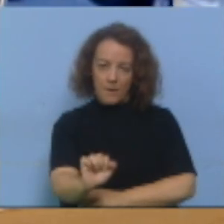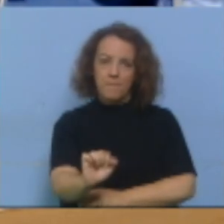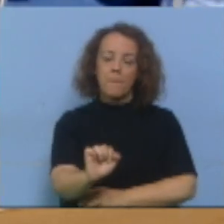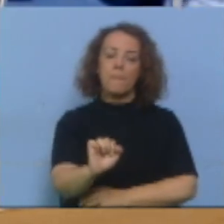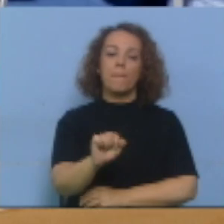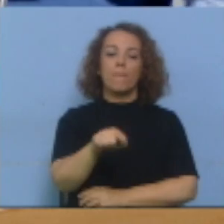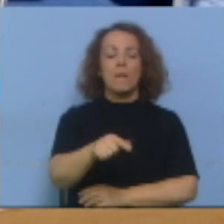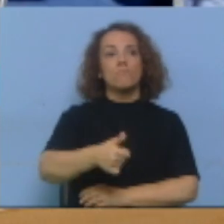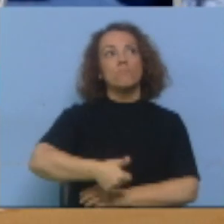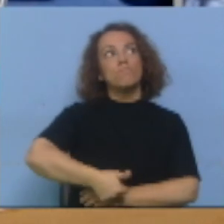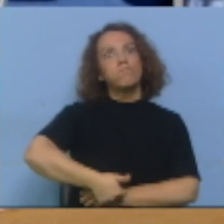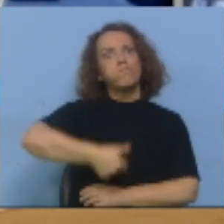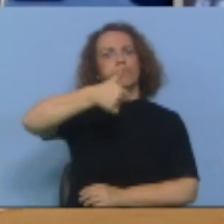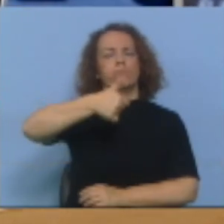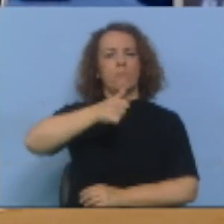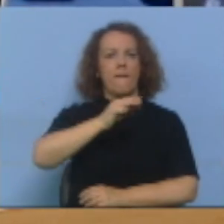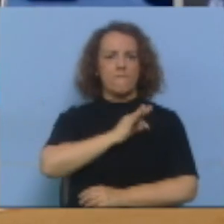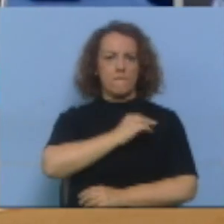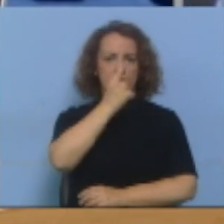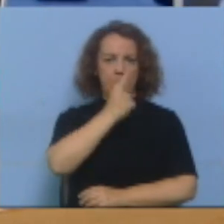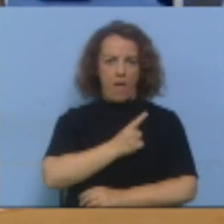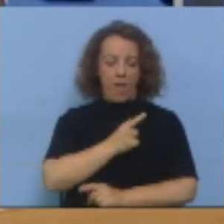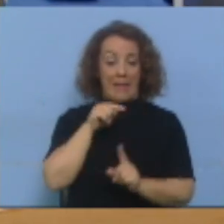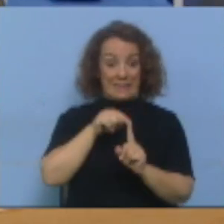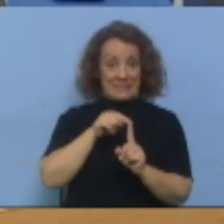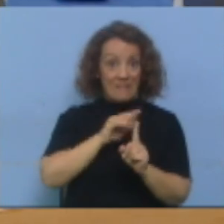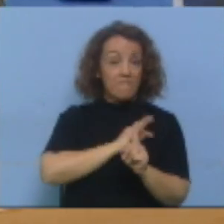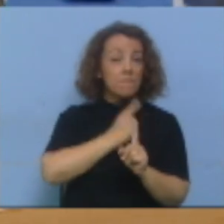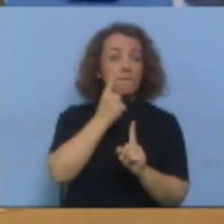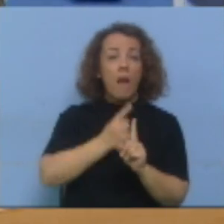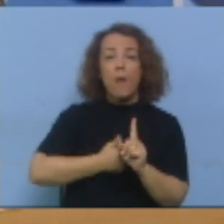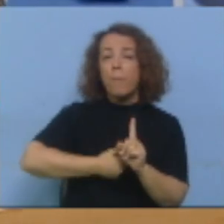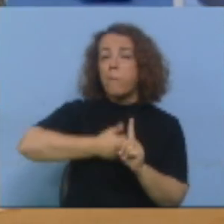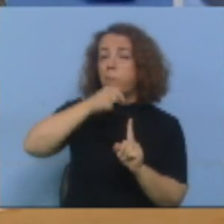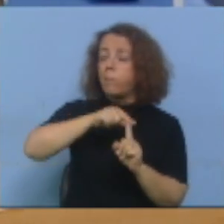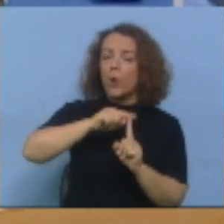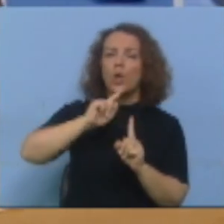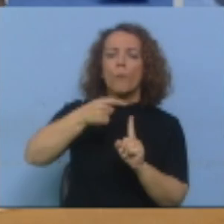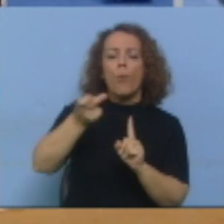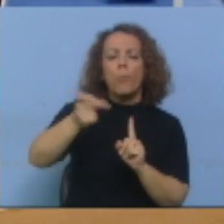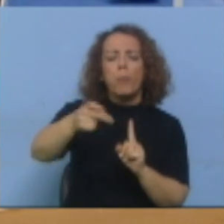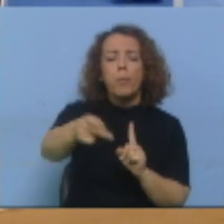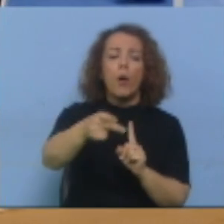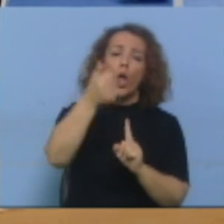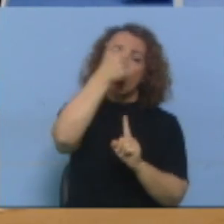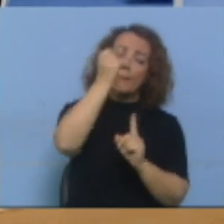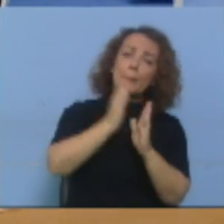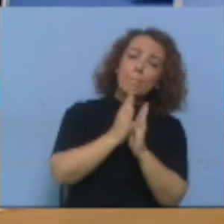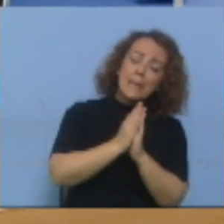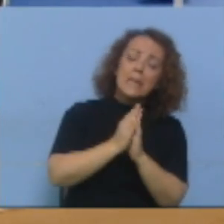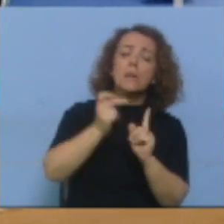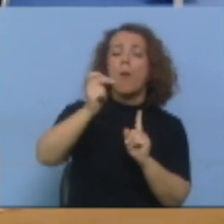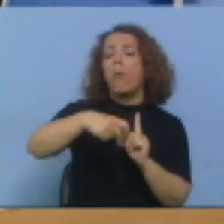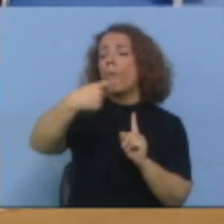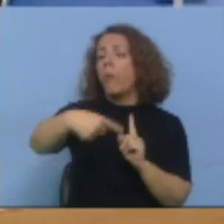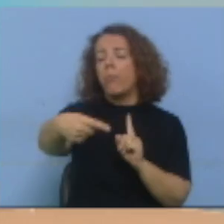da nossa fé. A partir daqui é que surge a celebração dominical, todas as festas, tudo aquilo mais que celebramos parte deste núcleo.